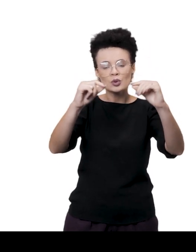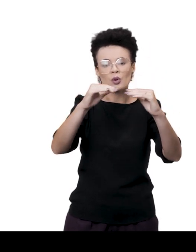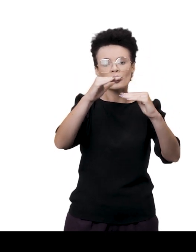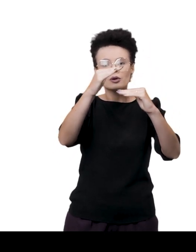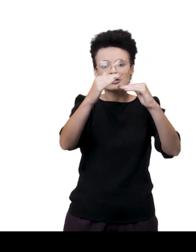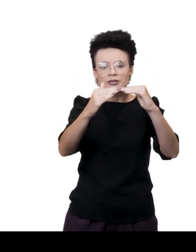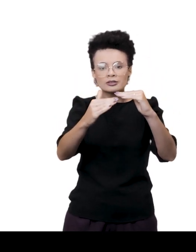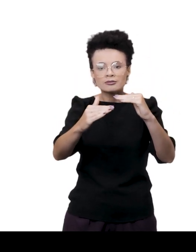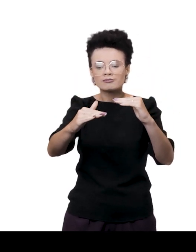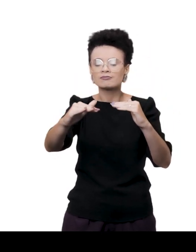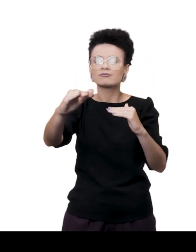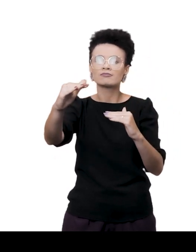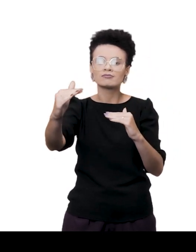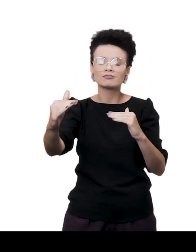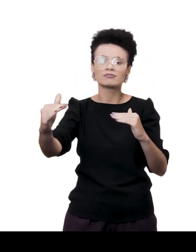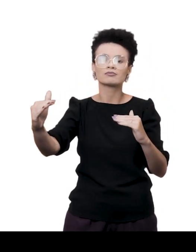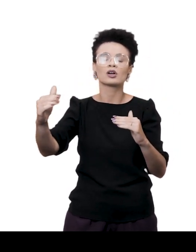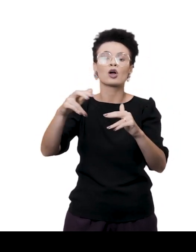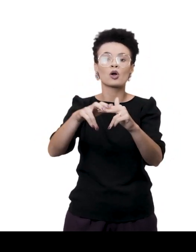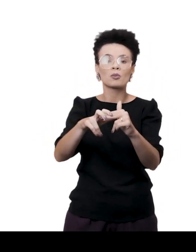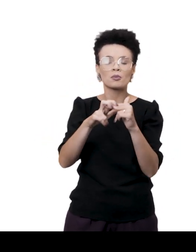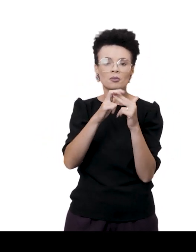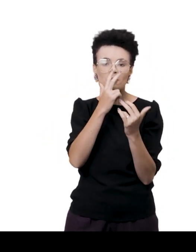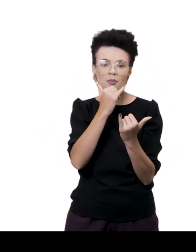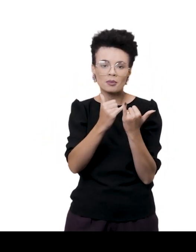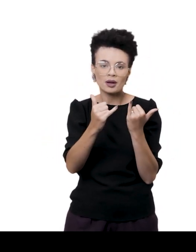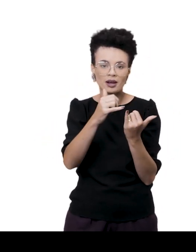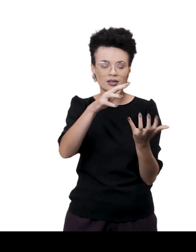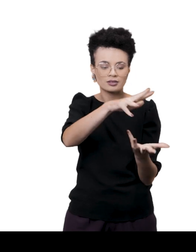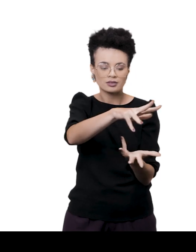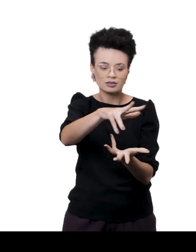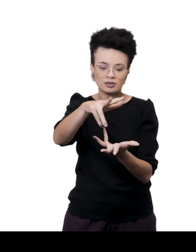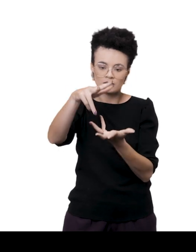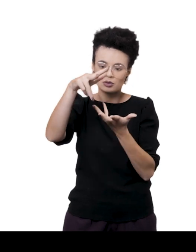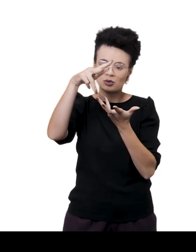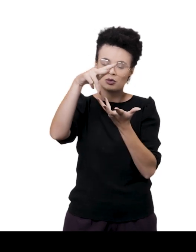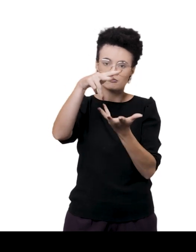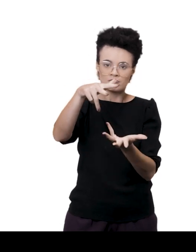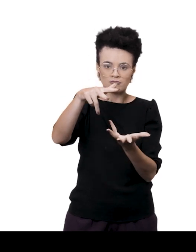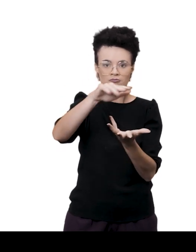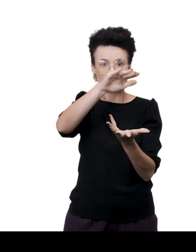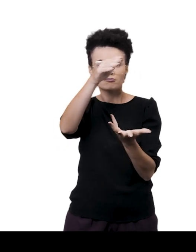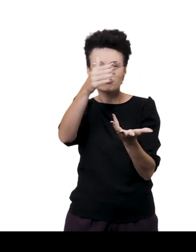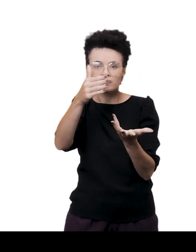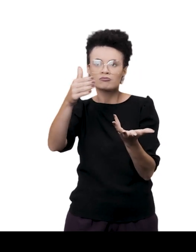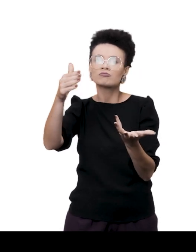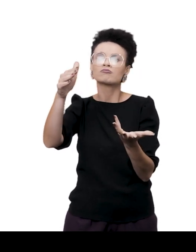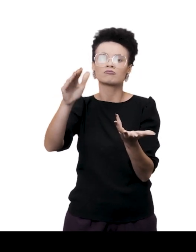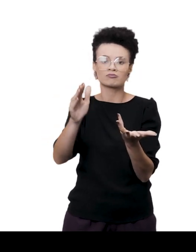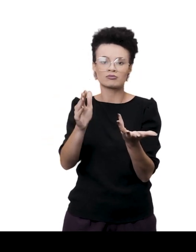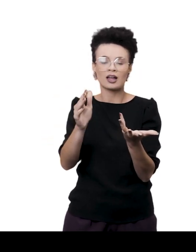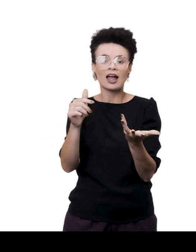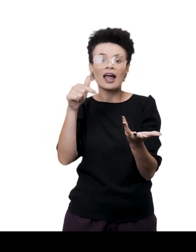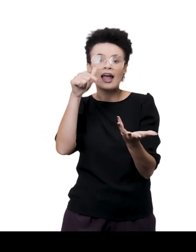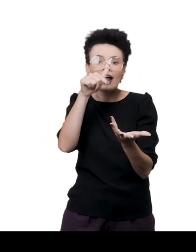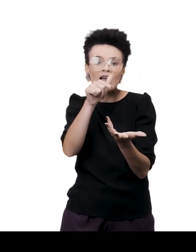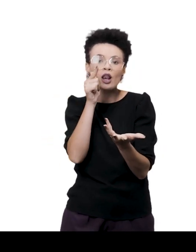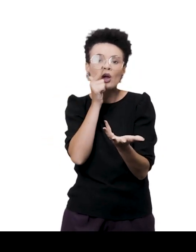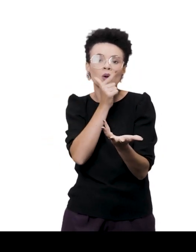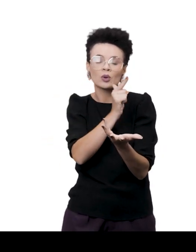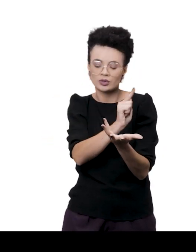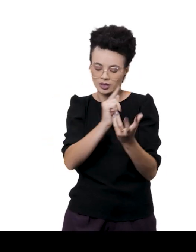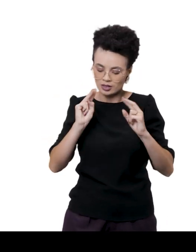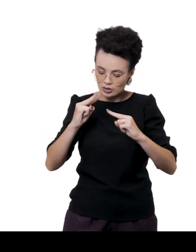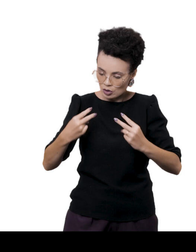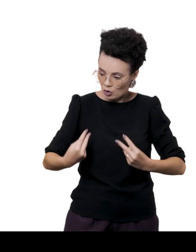a linha do horizonte é levemente curvada, emulando a curvatura do planeta e criando uma atmosfera onírica de um